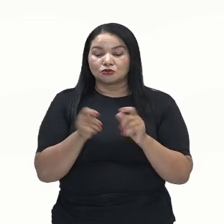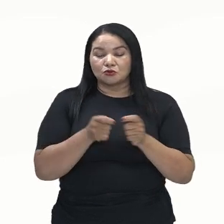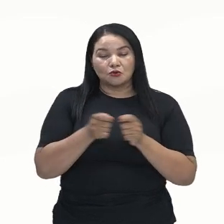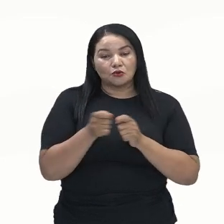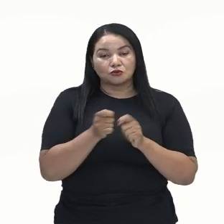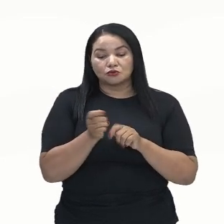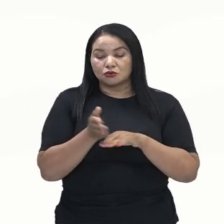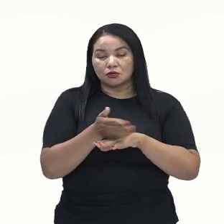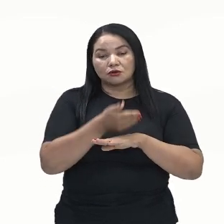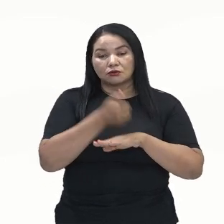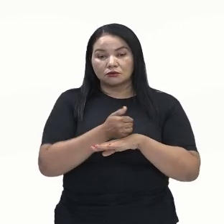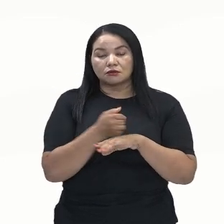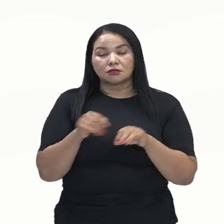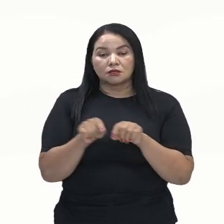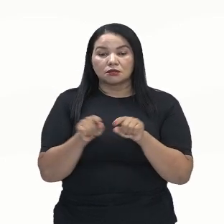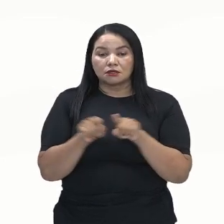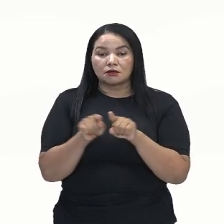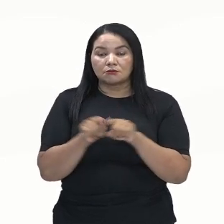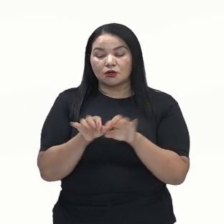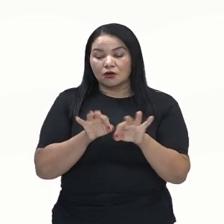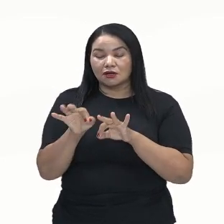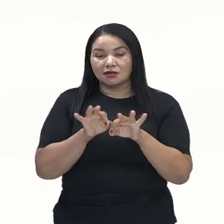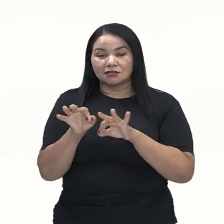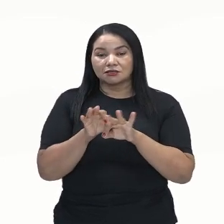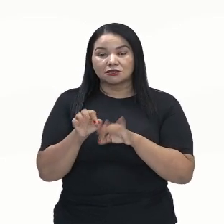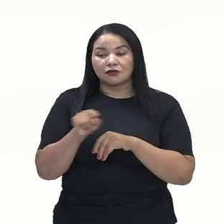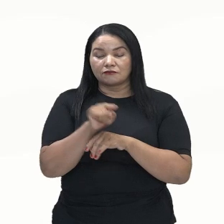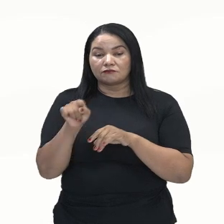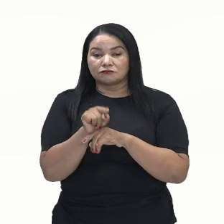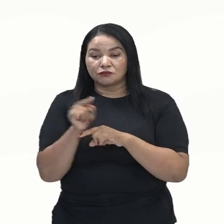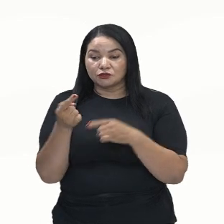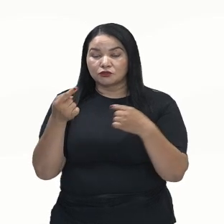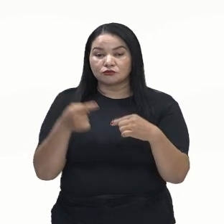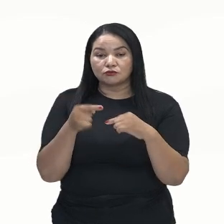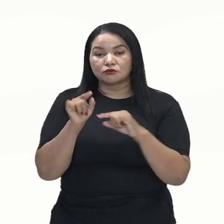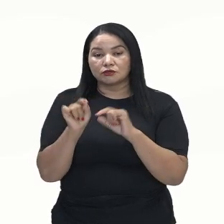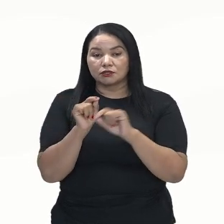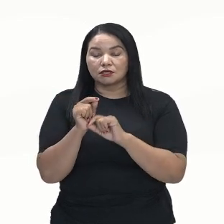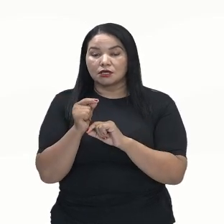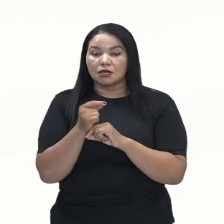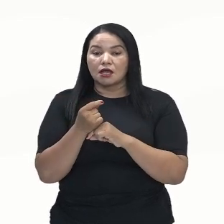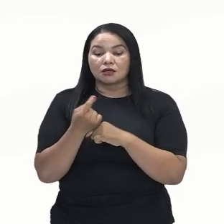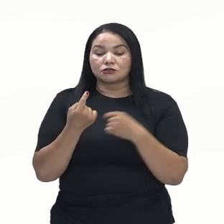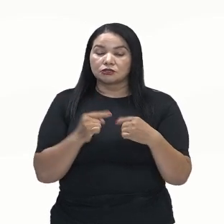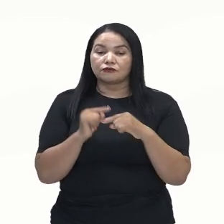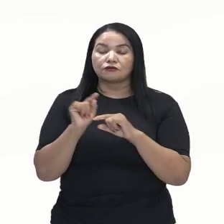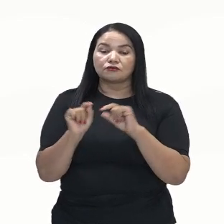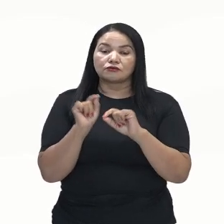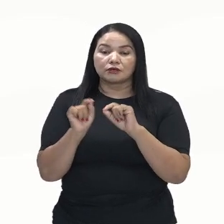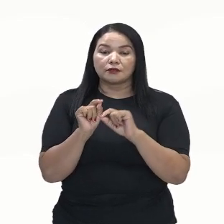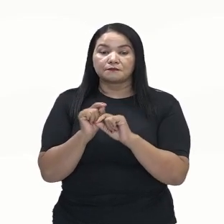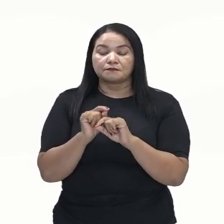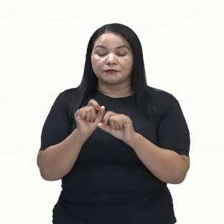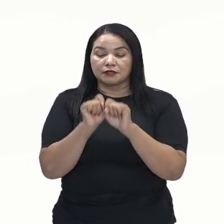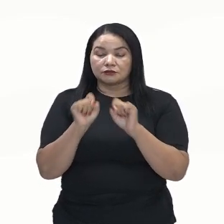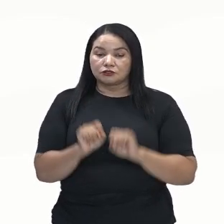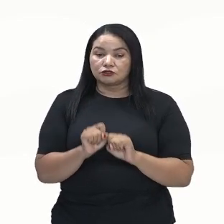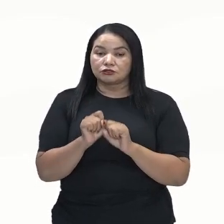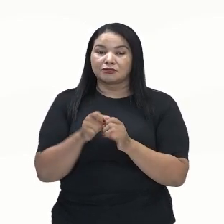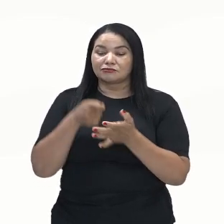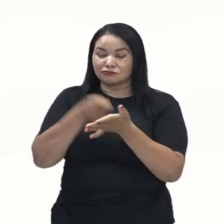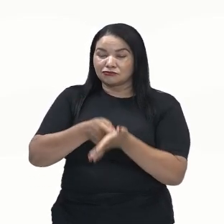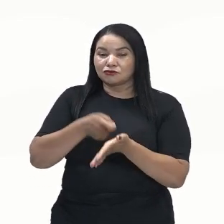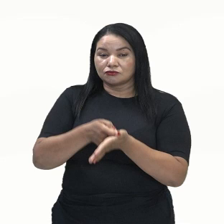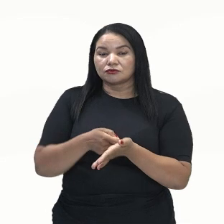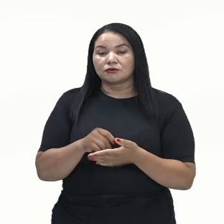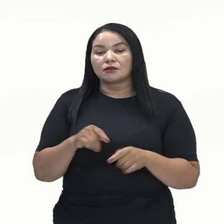ao organizar rebeliões, eles desafiavam diretamente o sistema opressor. E além